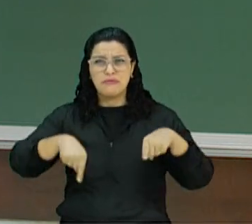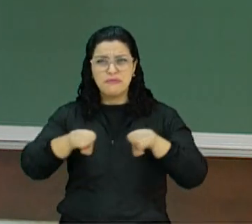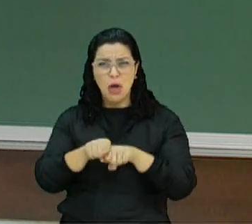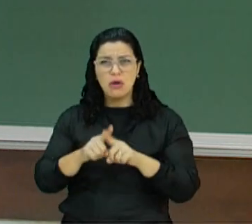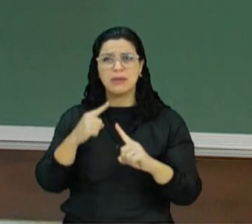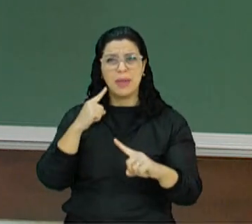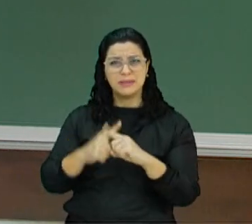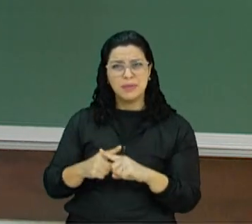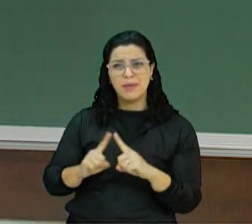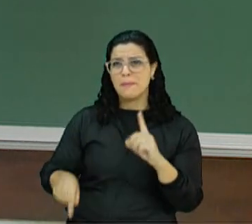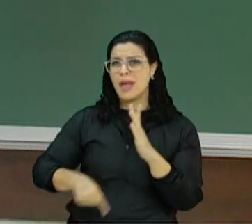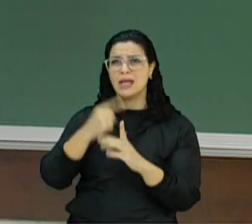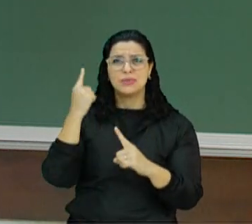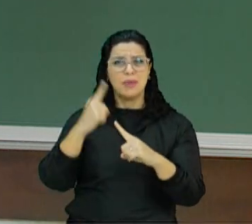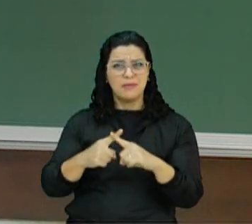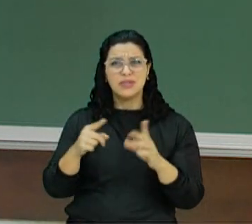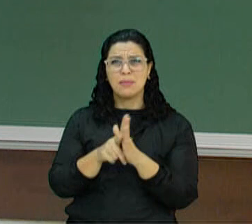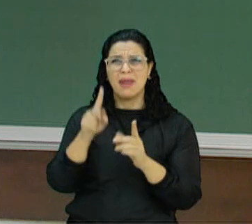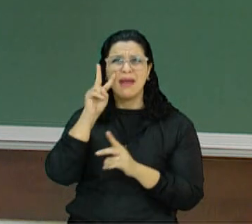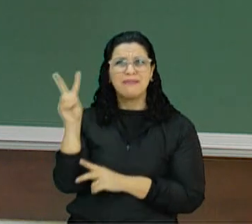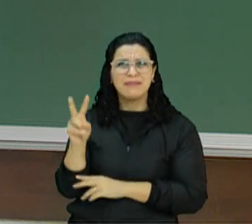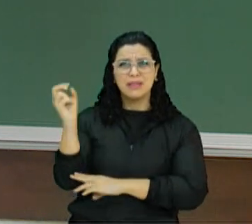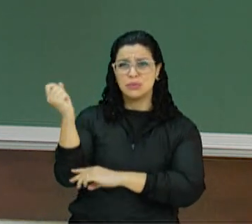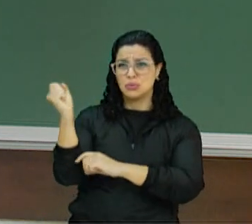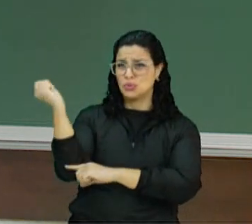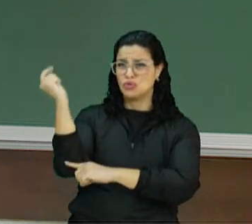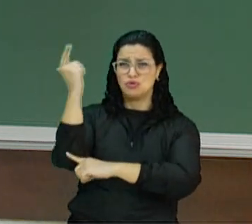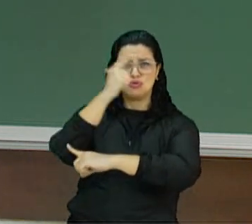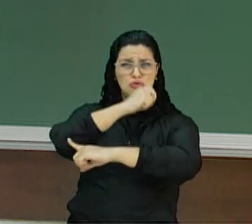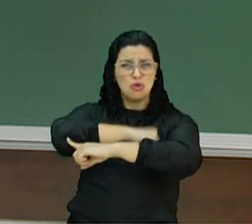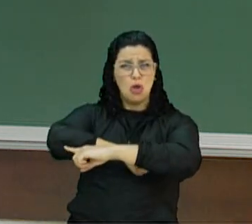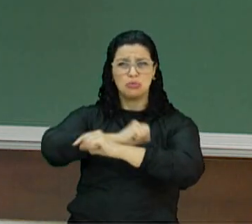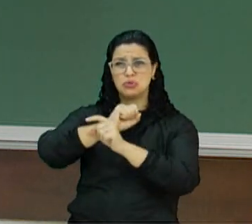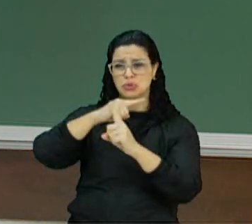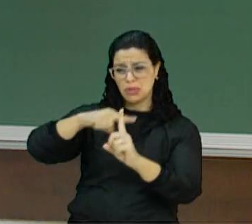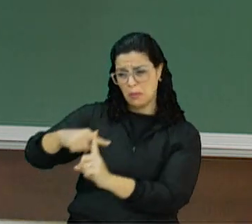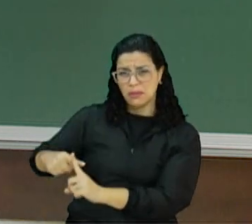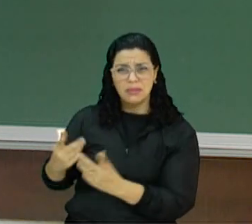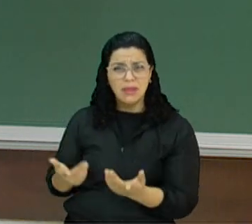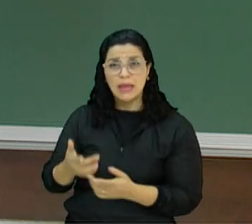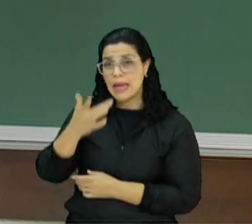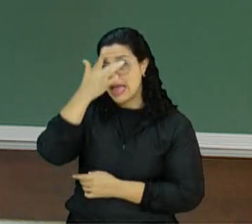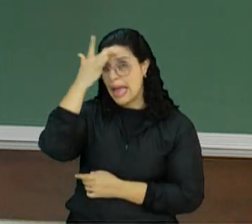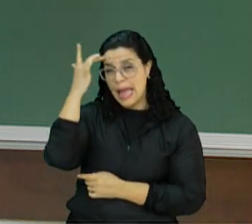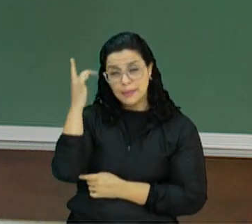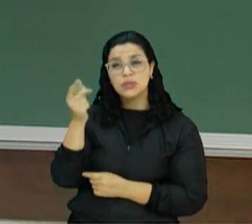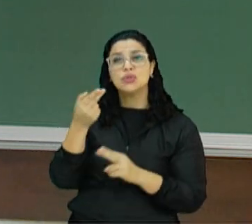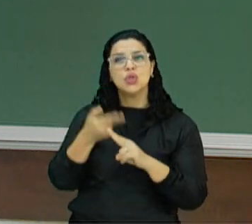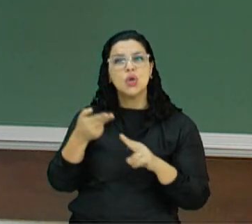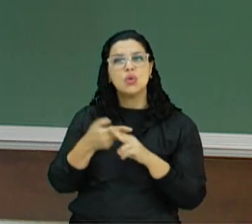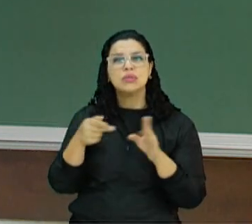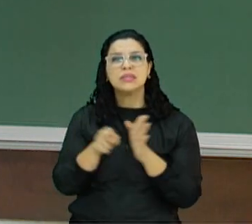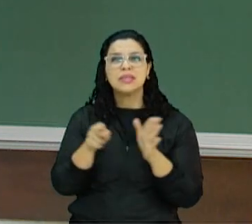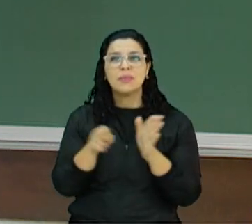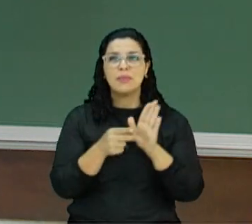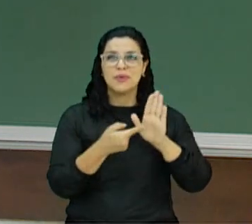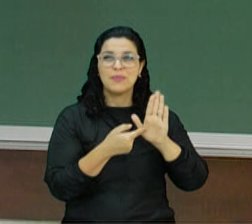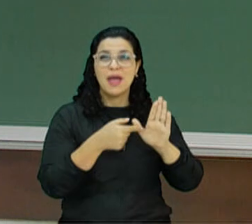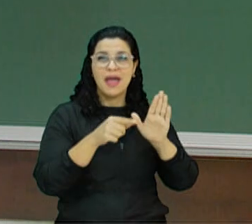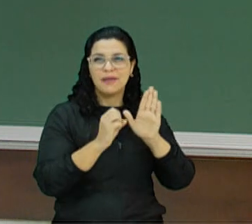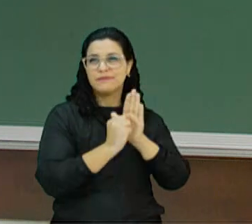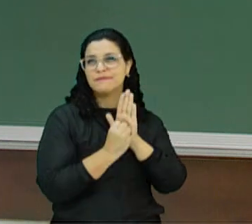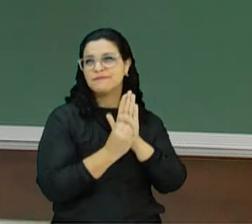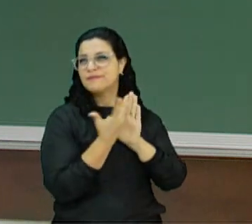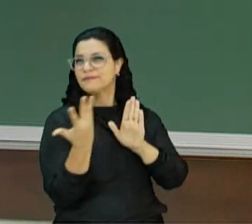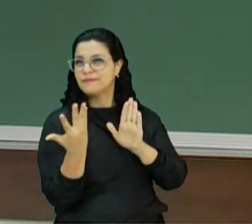só mais uma, e para quê? Para ver o pôr do sol no cemitério. A personagem utiliza-se de uma figura de linguagem para demonstrar a